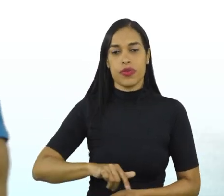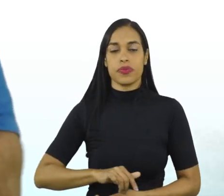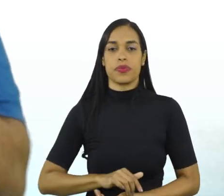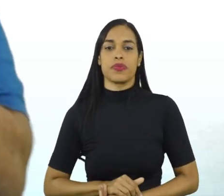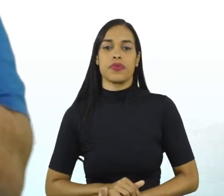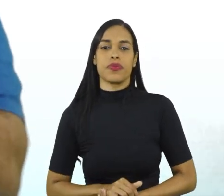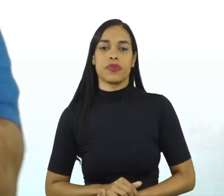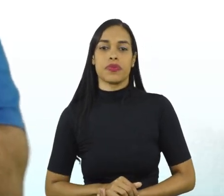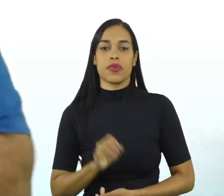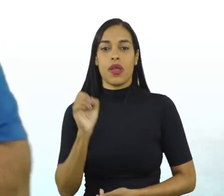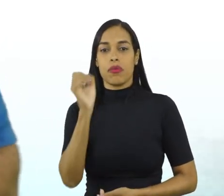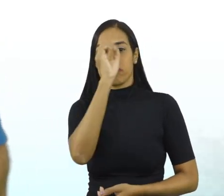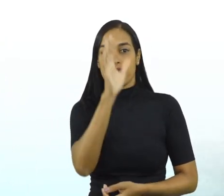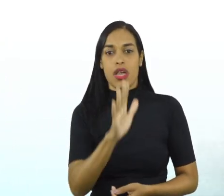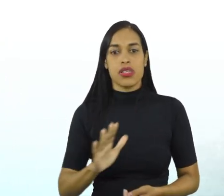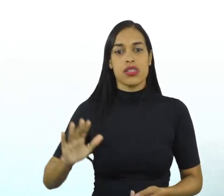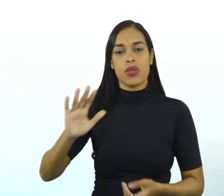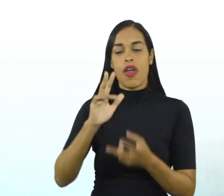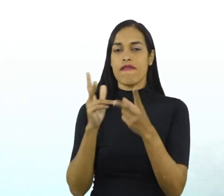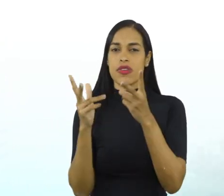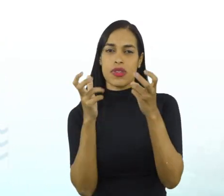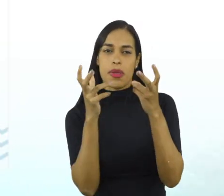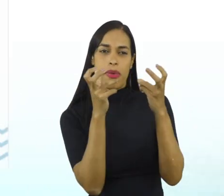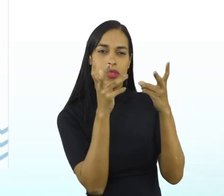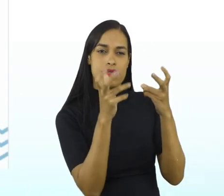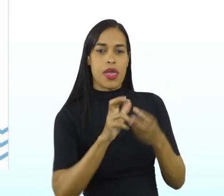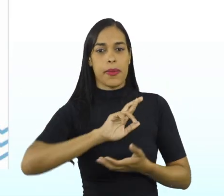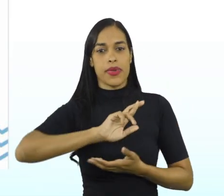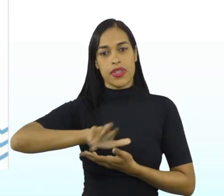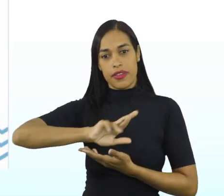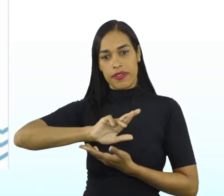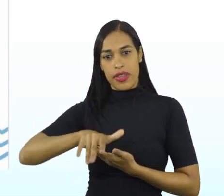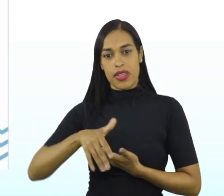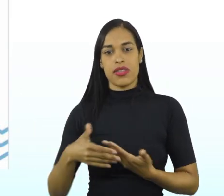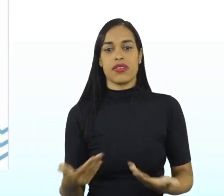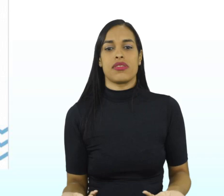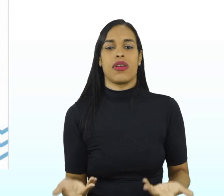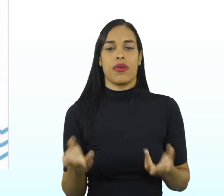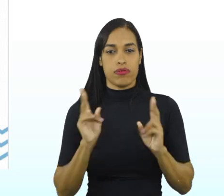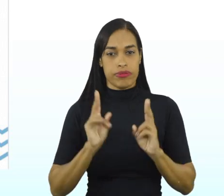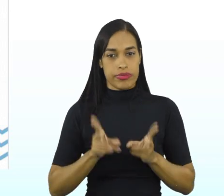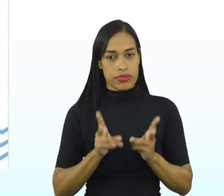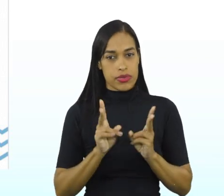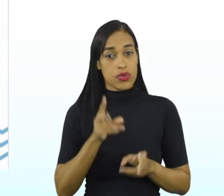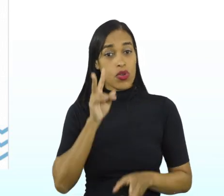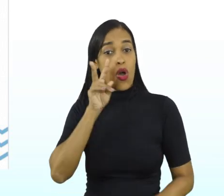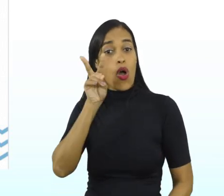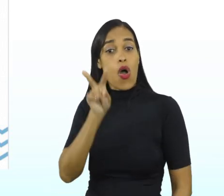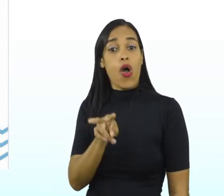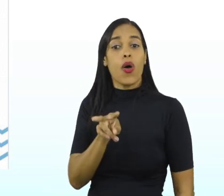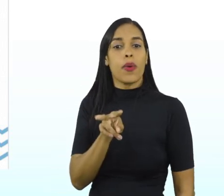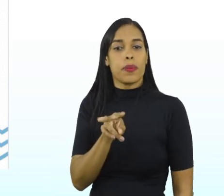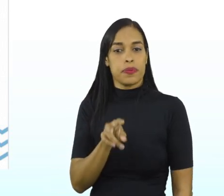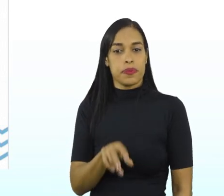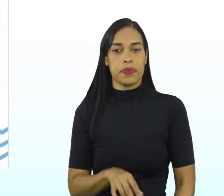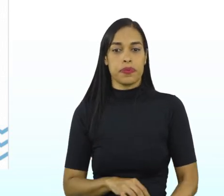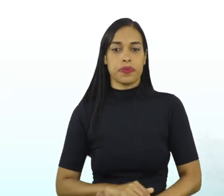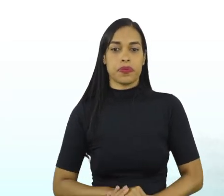vez, dá uma olhada lá no mapa do Brasil e você percebe essa diferença, tá? Seguindo lá, olha lá.